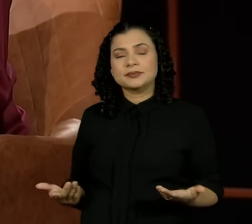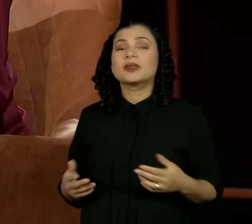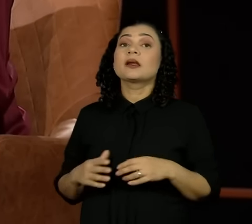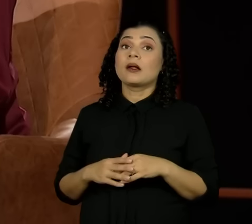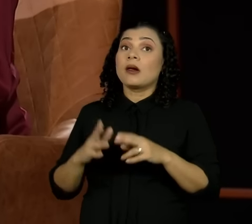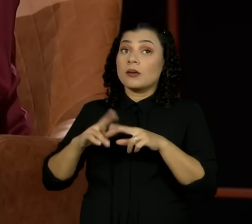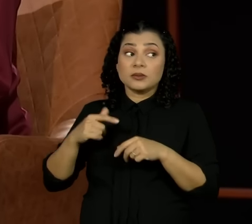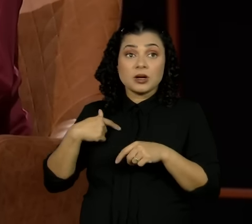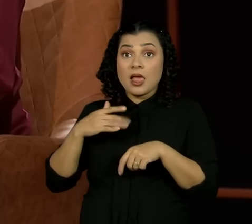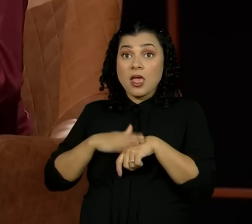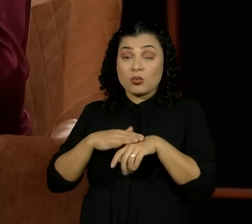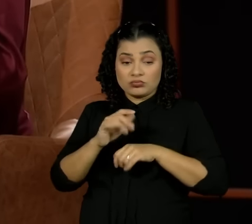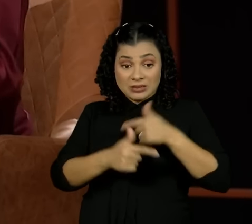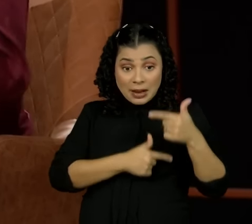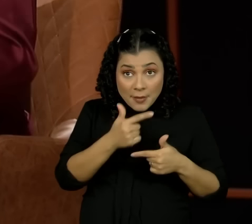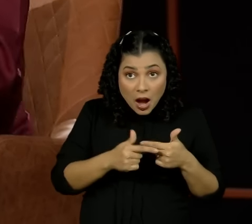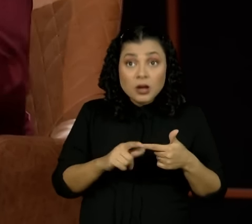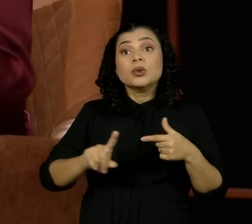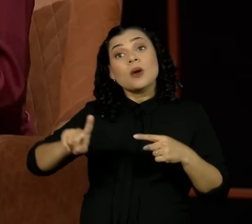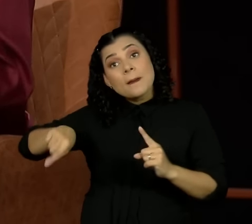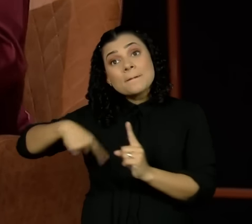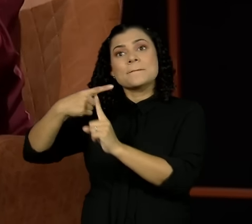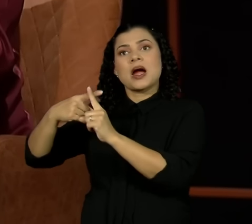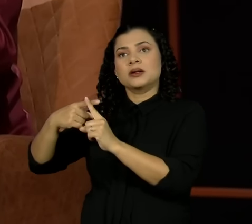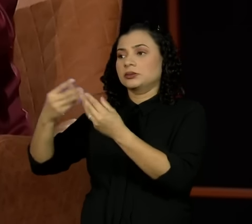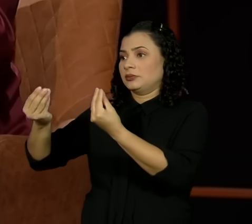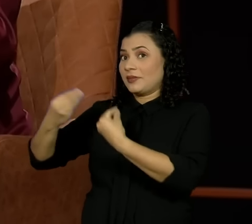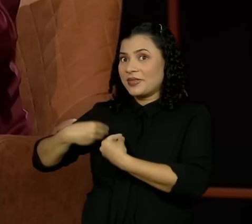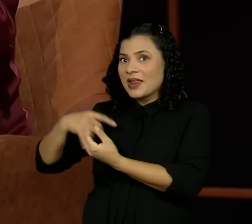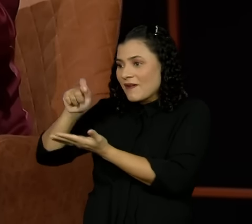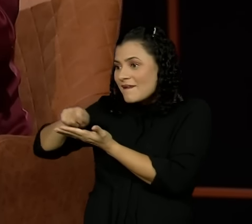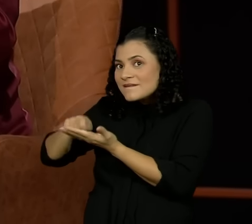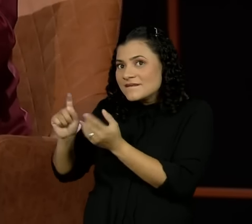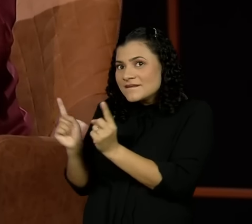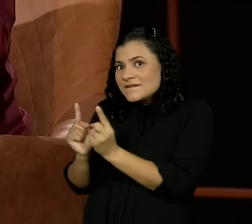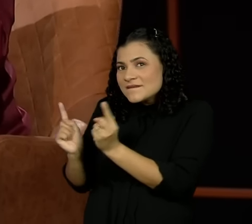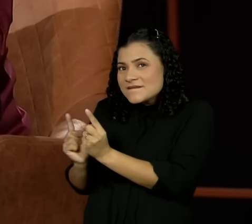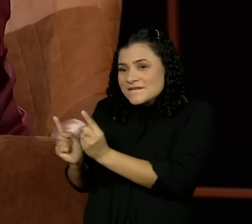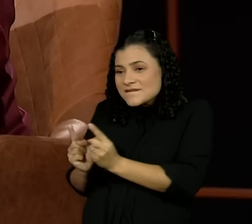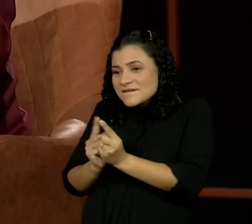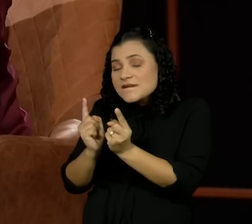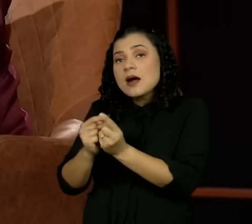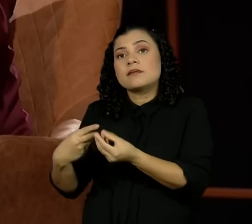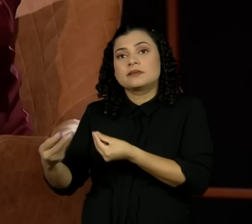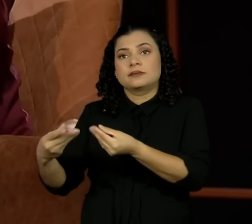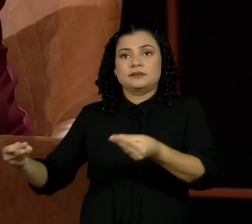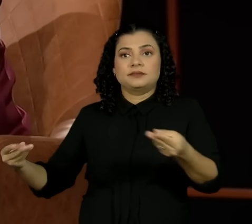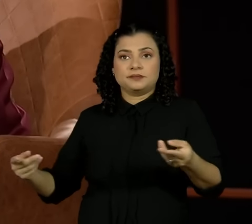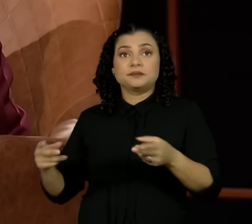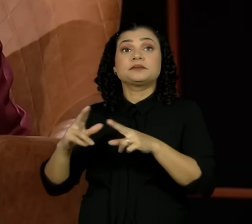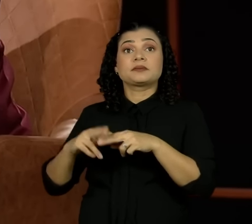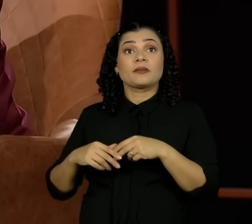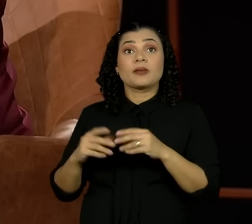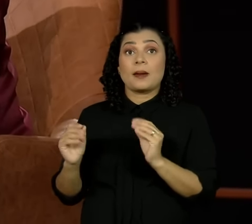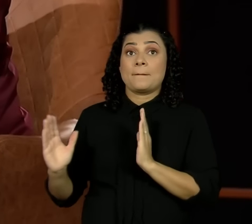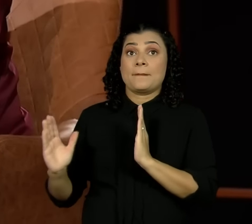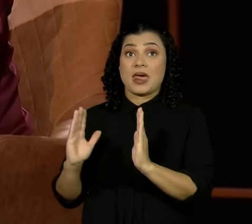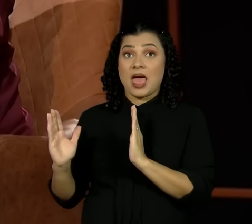as tarefas, começou e todo mundo me dava, porque sabe, jornalista, o prazo é mais importante que a